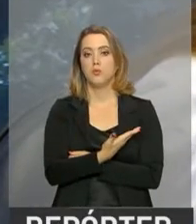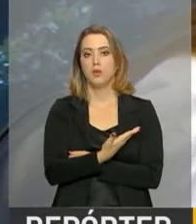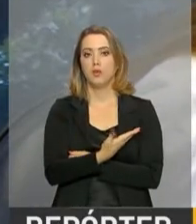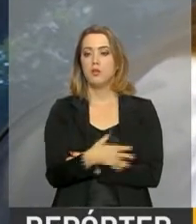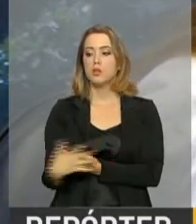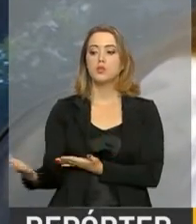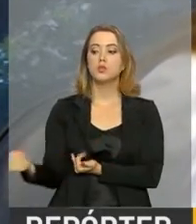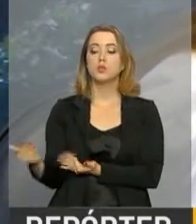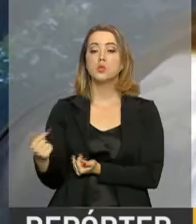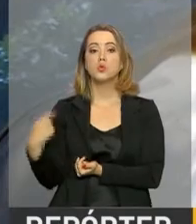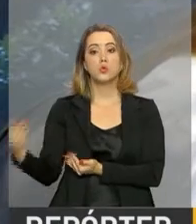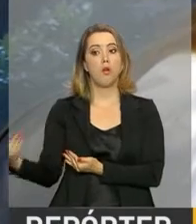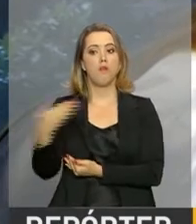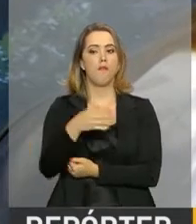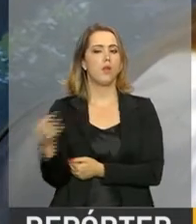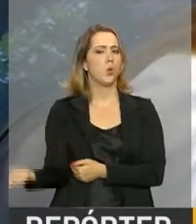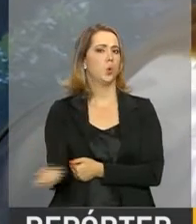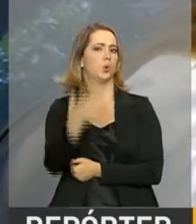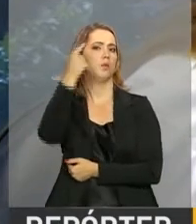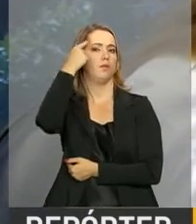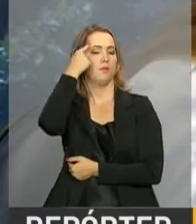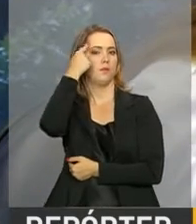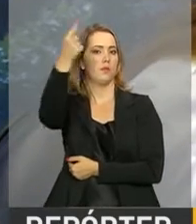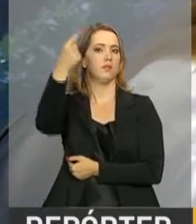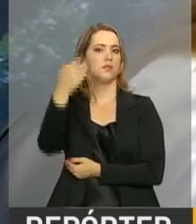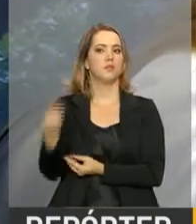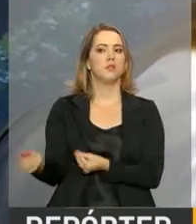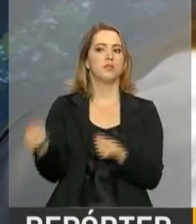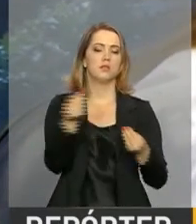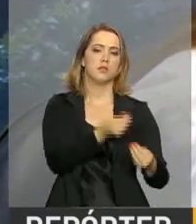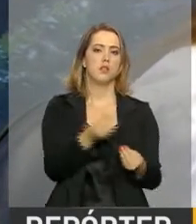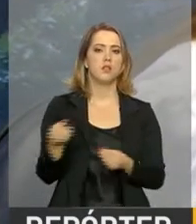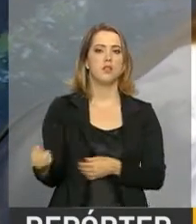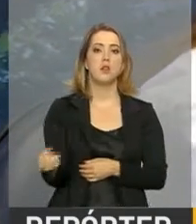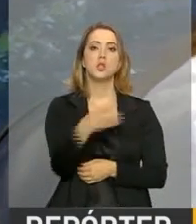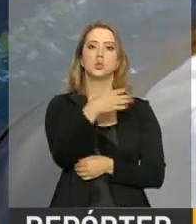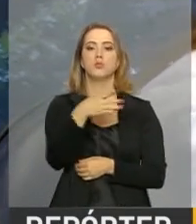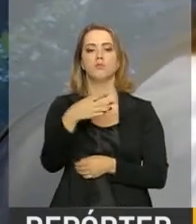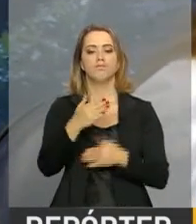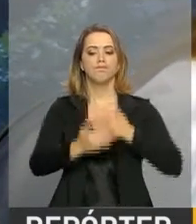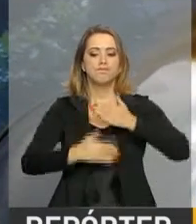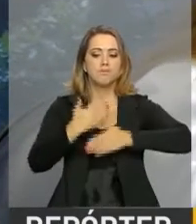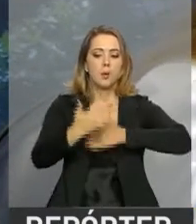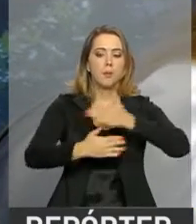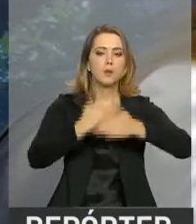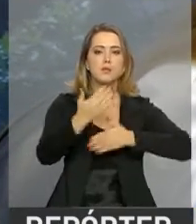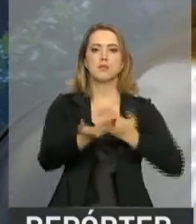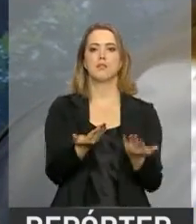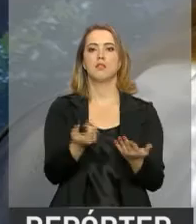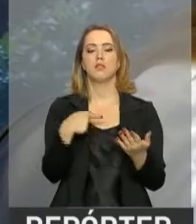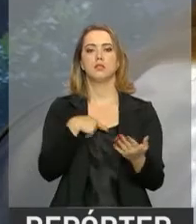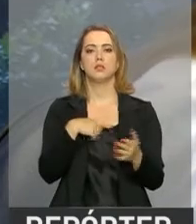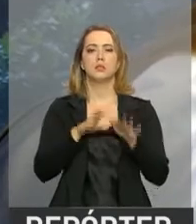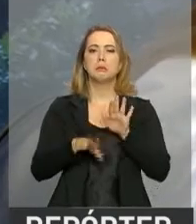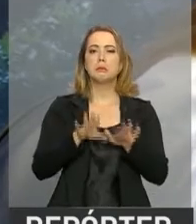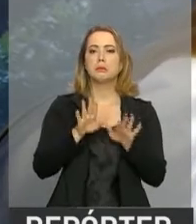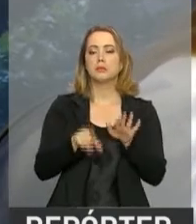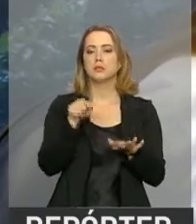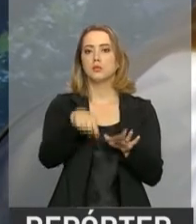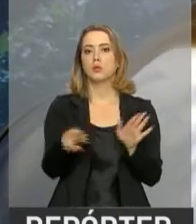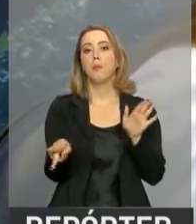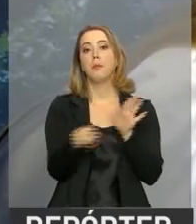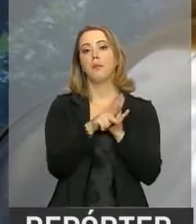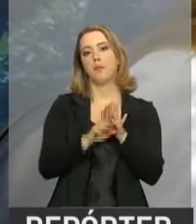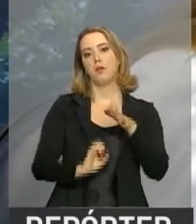ele vem com novas idéias ele traz novas idéias sobre novos sobre processos antigos às vezes da própria organização